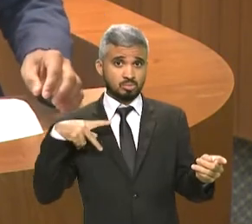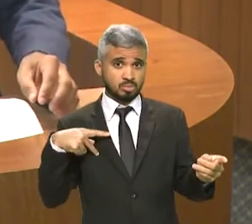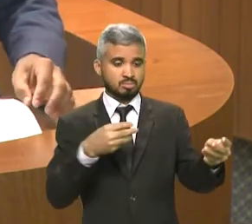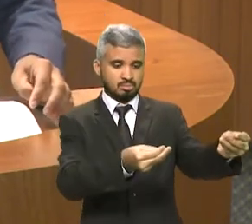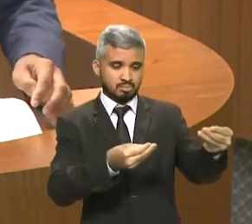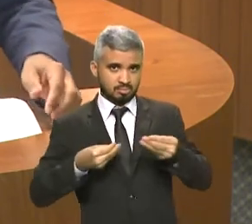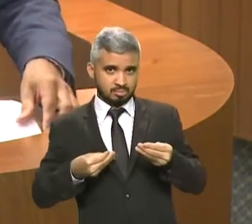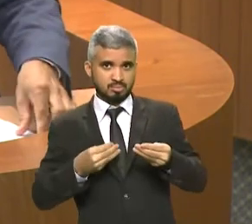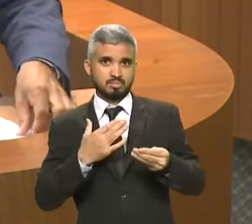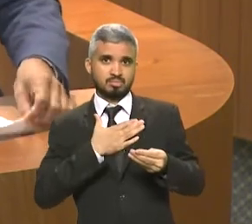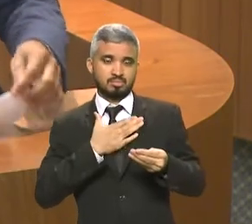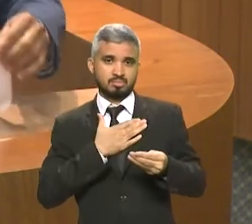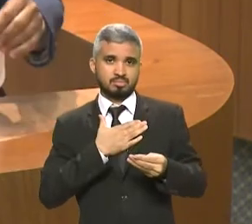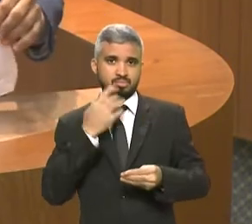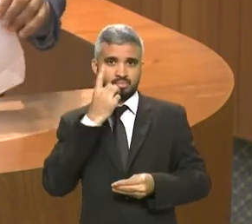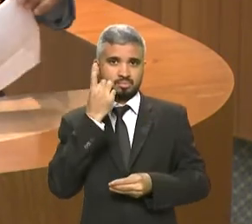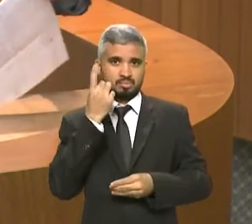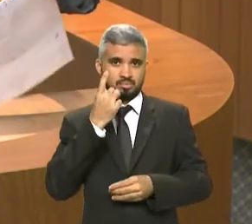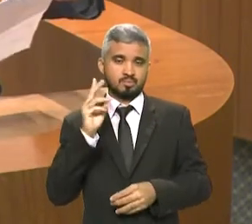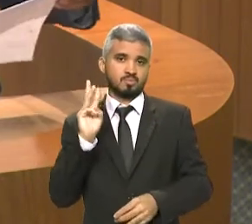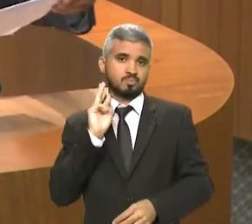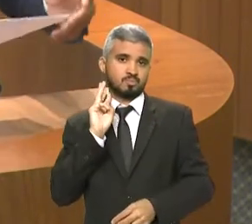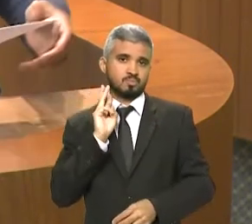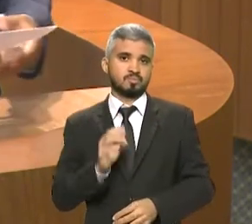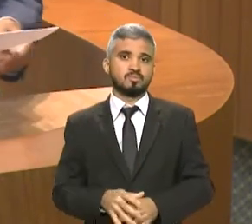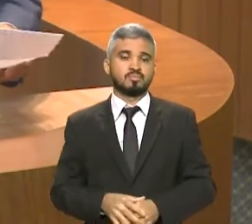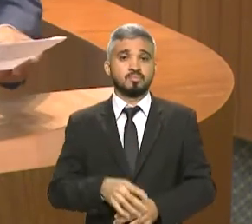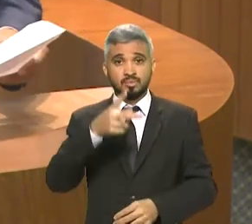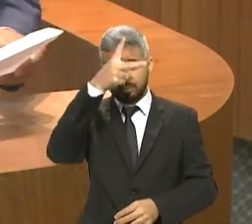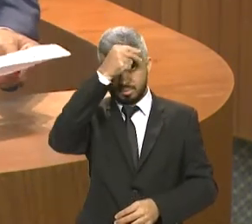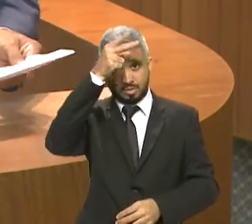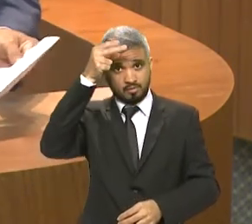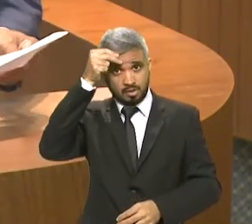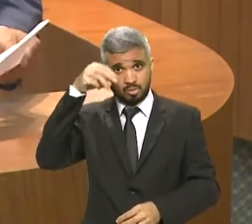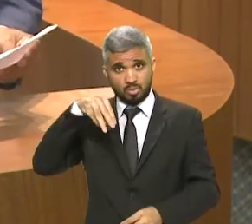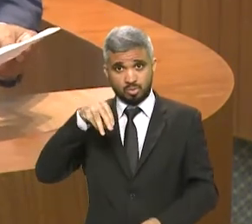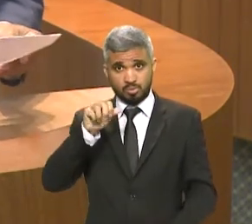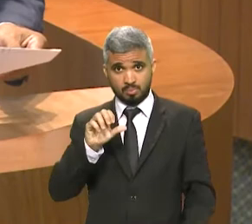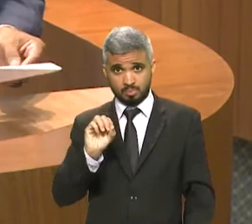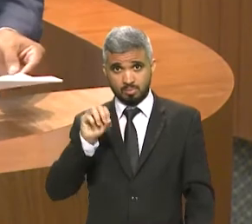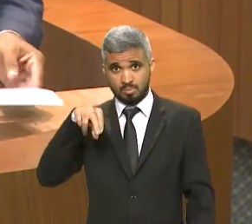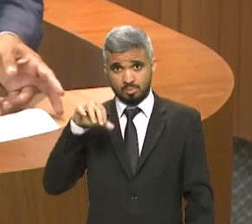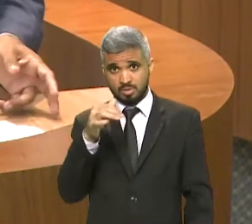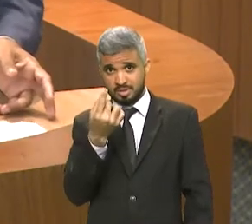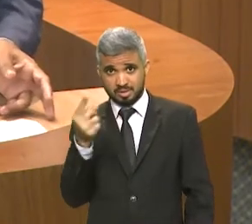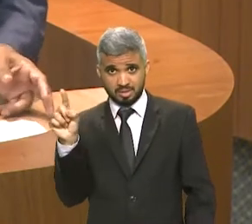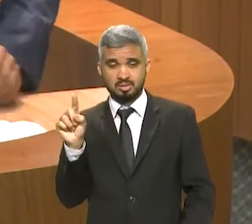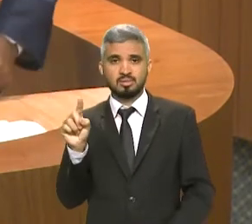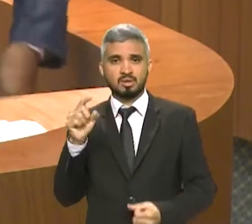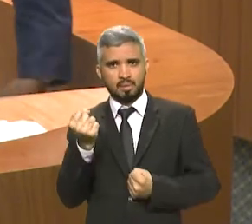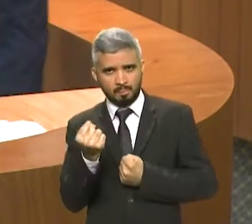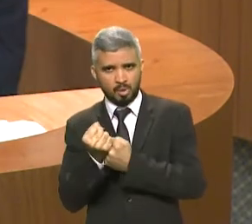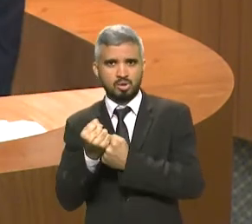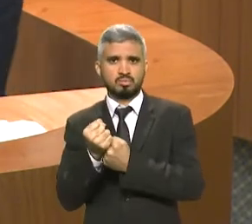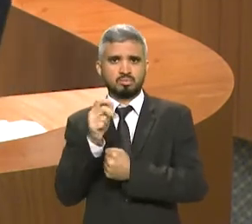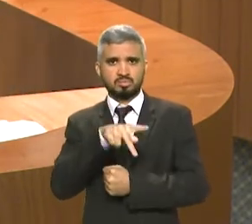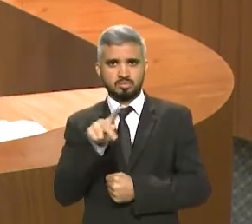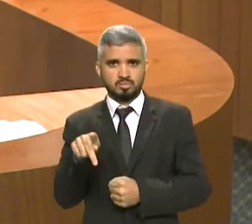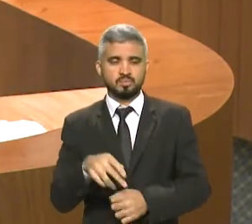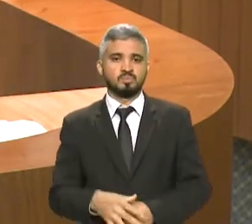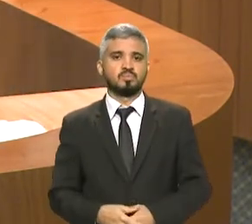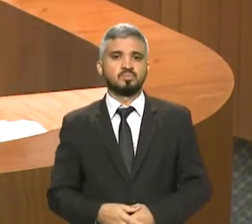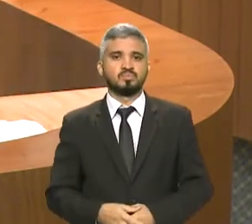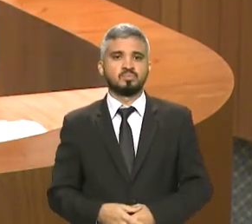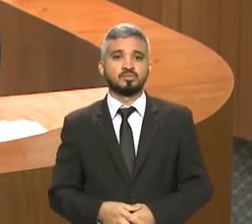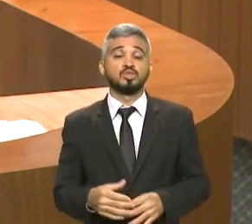gabinete do deputado Wellington. Prefeitura de Monção, estamos na defesa dos professores e a luta continua. Para finalizar, na cidade de